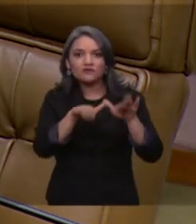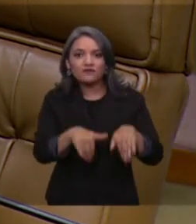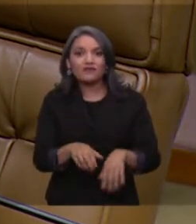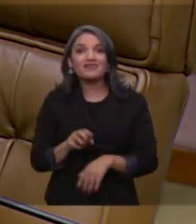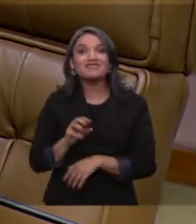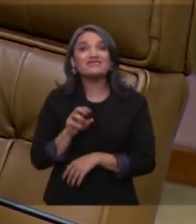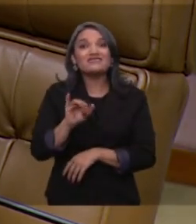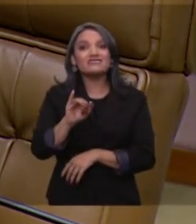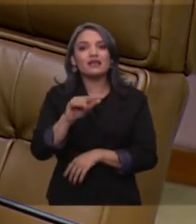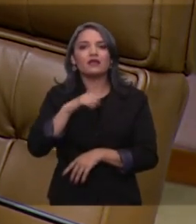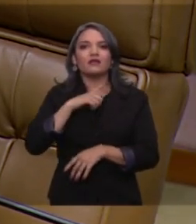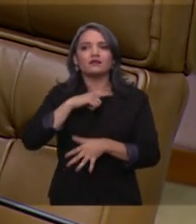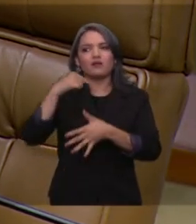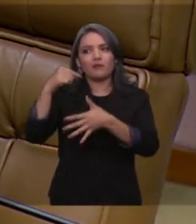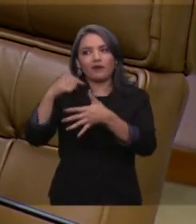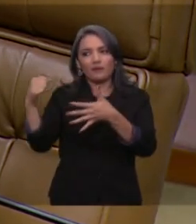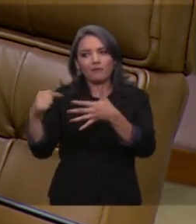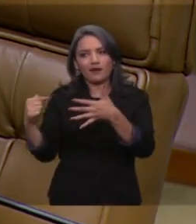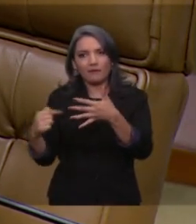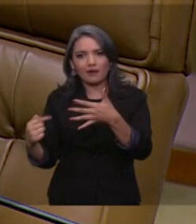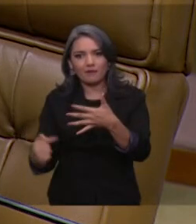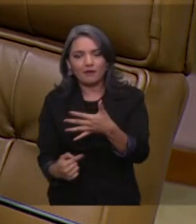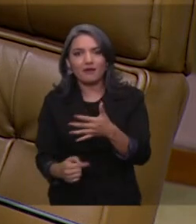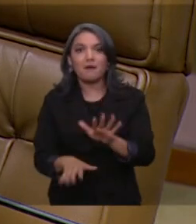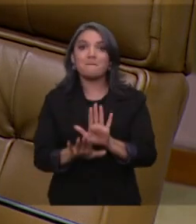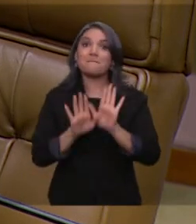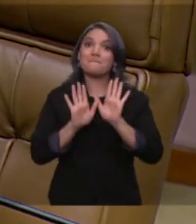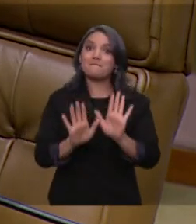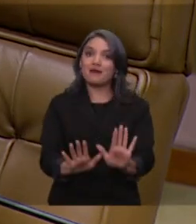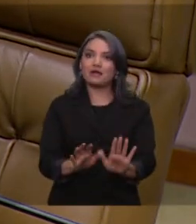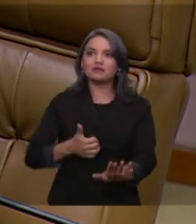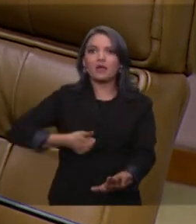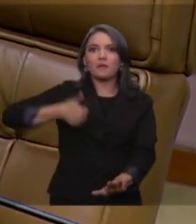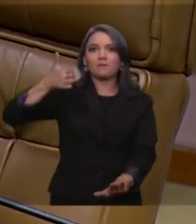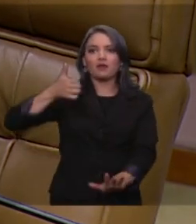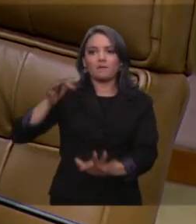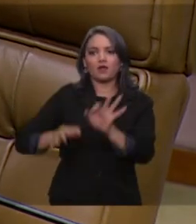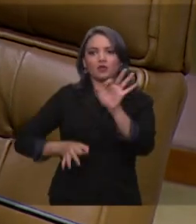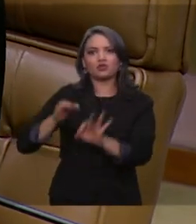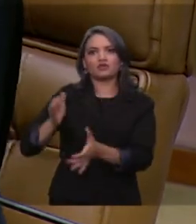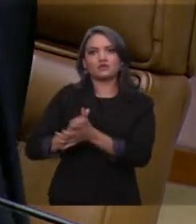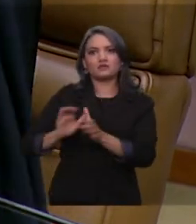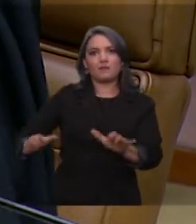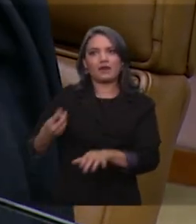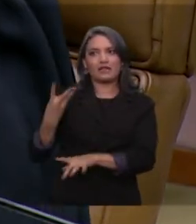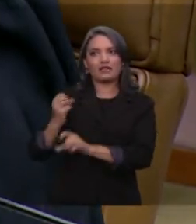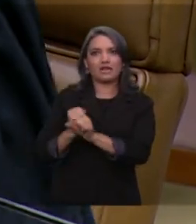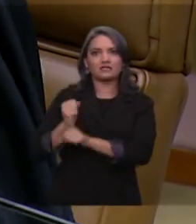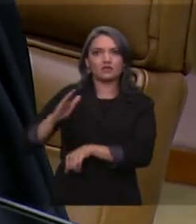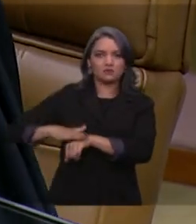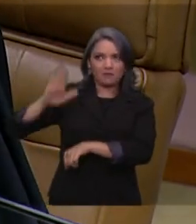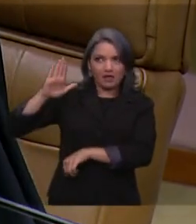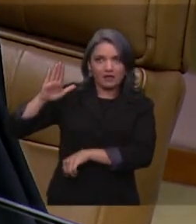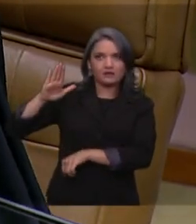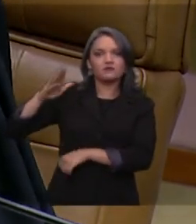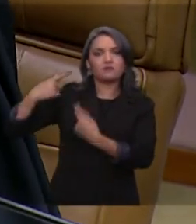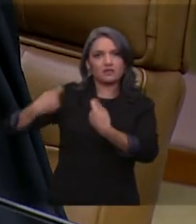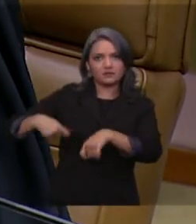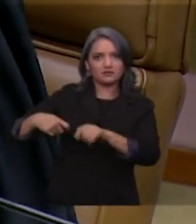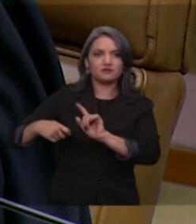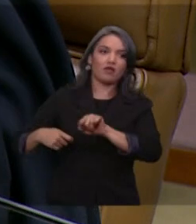casos expressos em lei, desde que haja prévia separação judicial por mais de 3 anos. E aí vem,